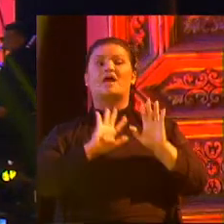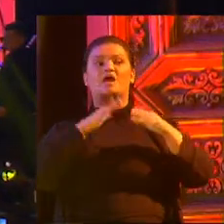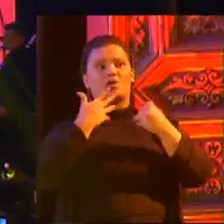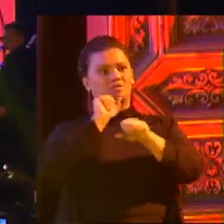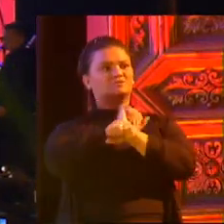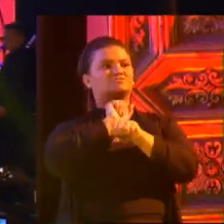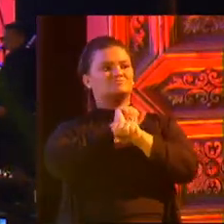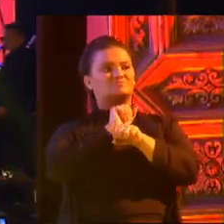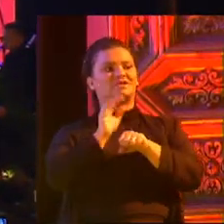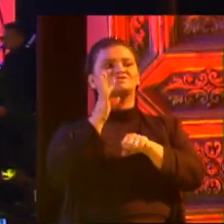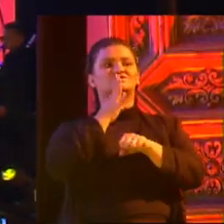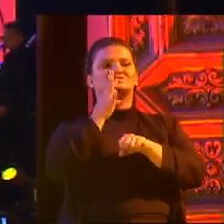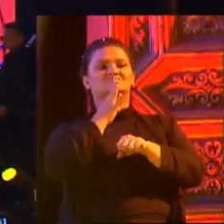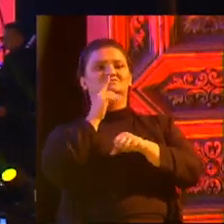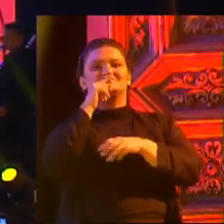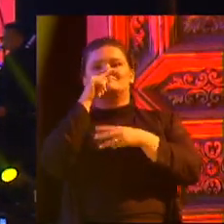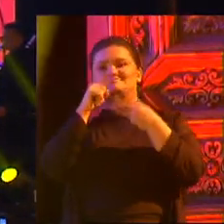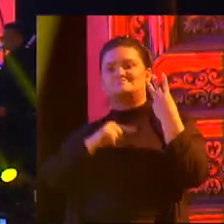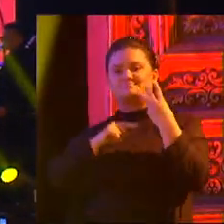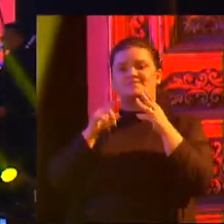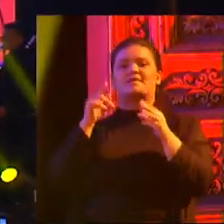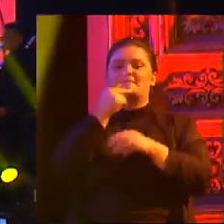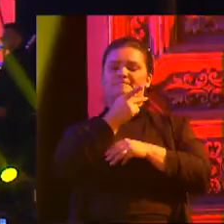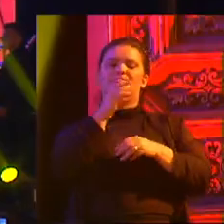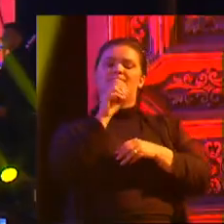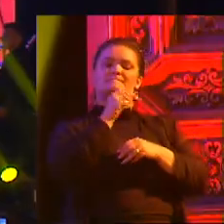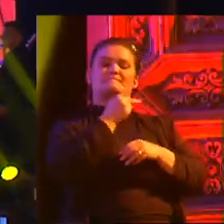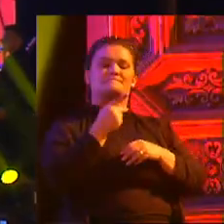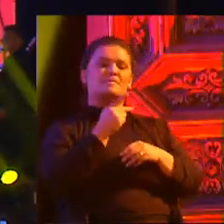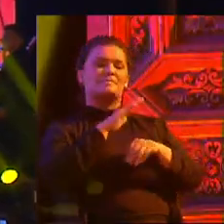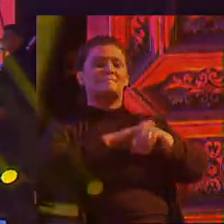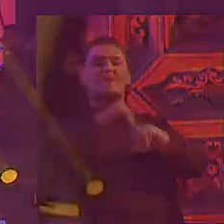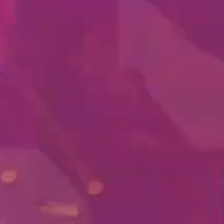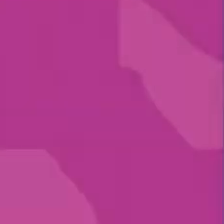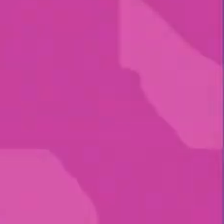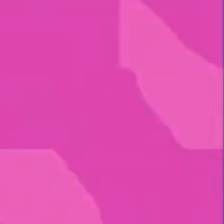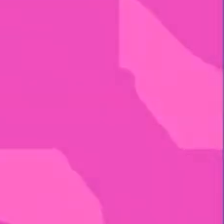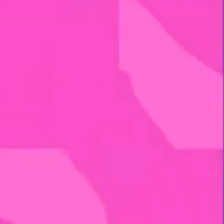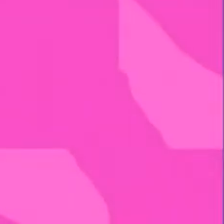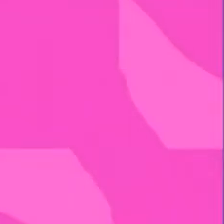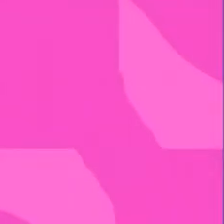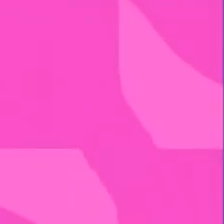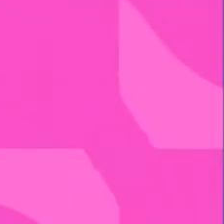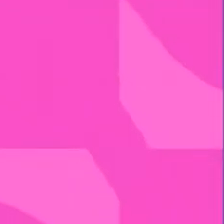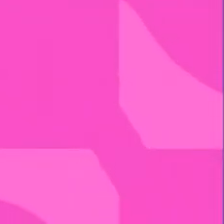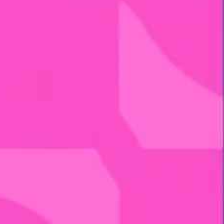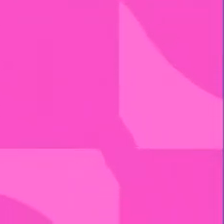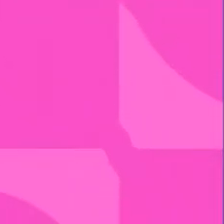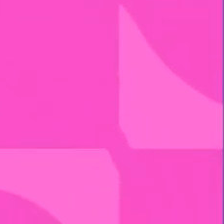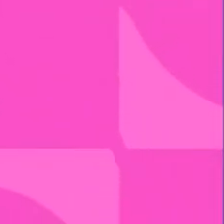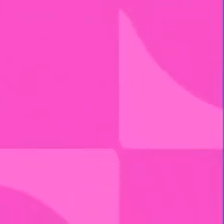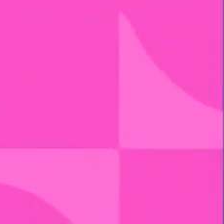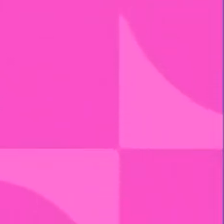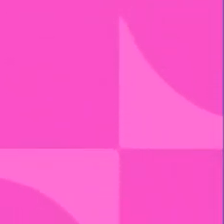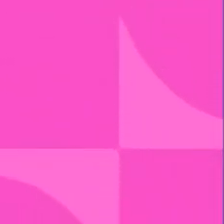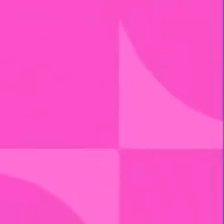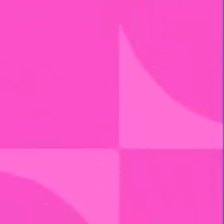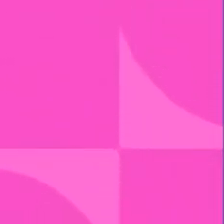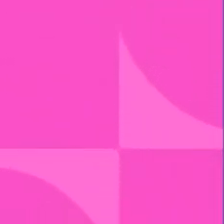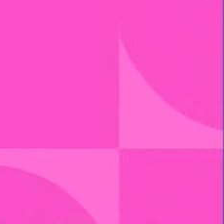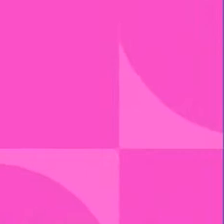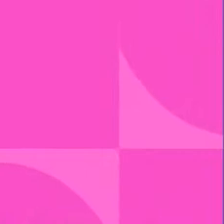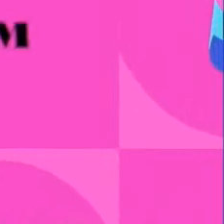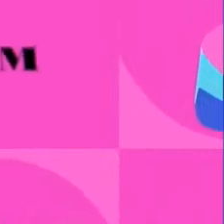vamos conhecer os indicados na categoria pop de melhor álbum. Pop, rock, reggae,